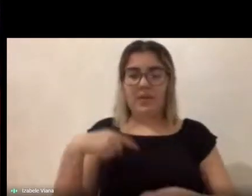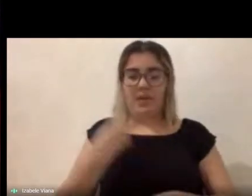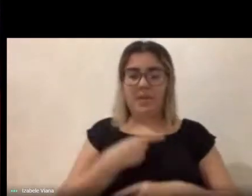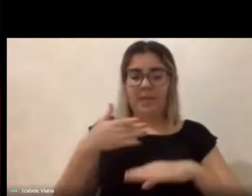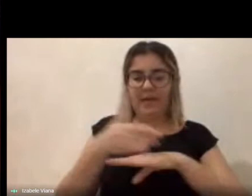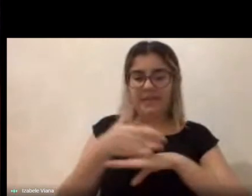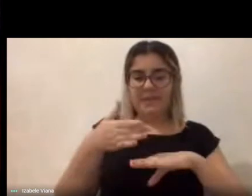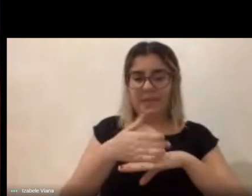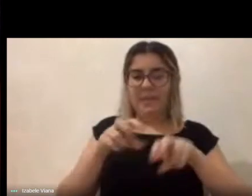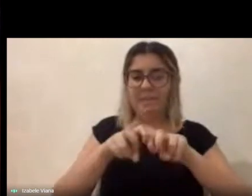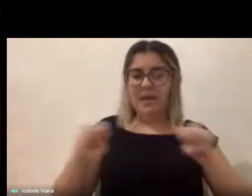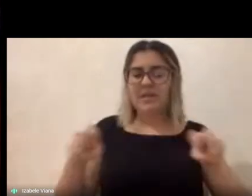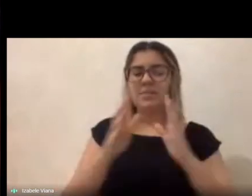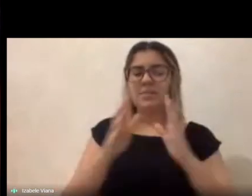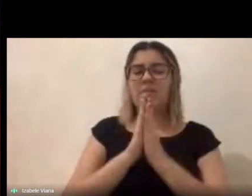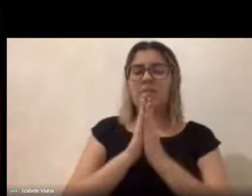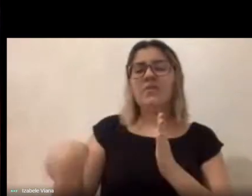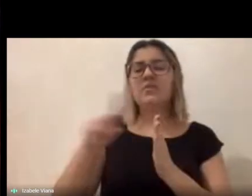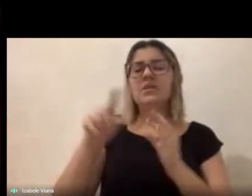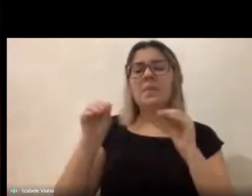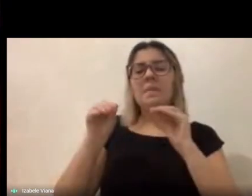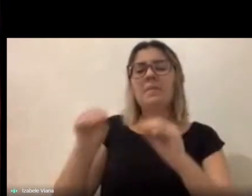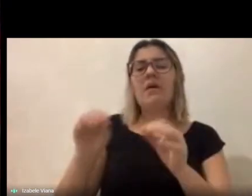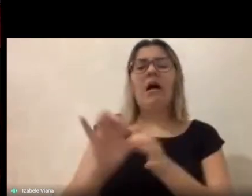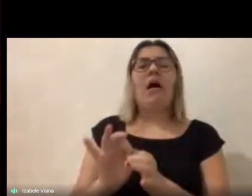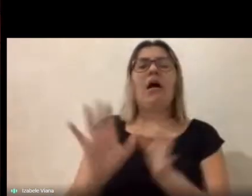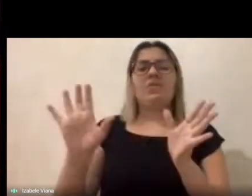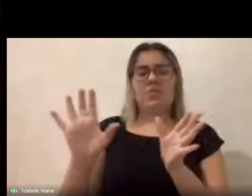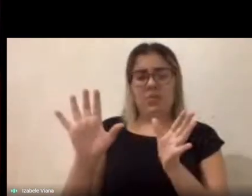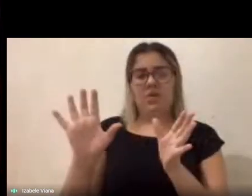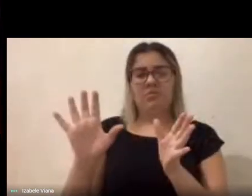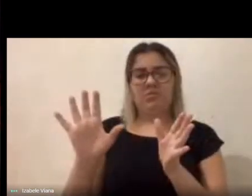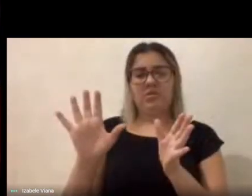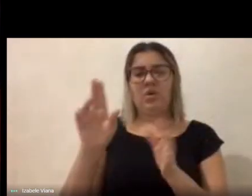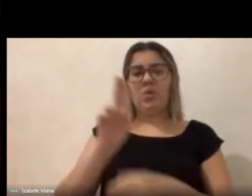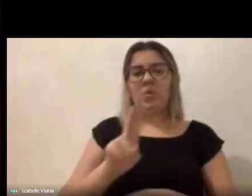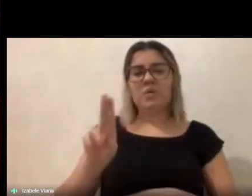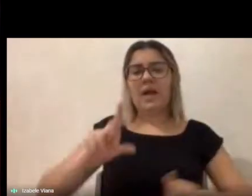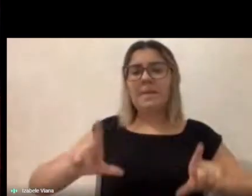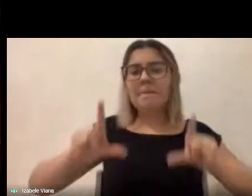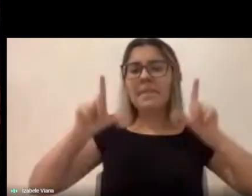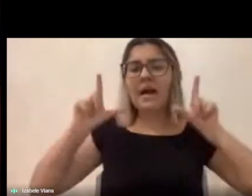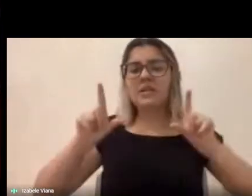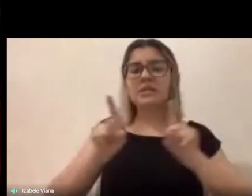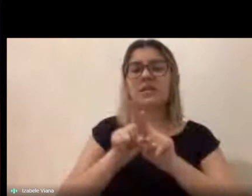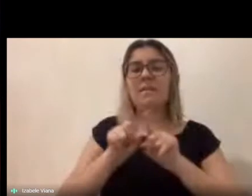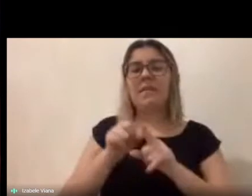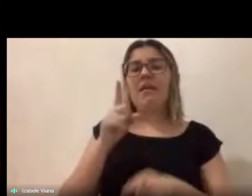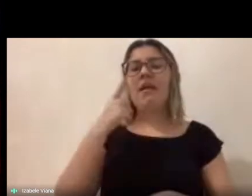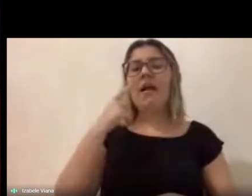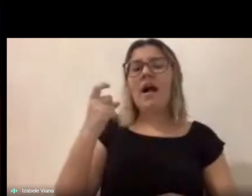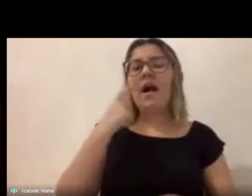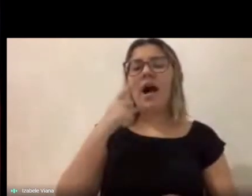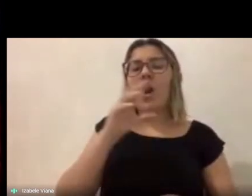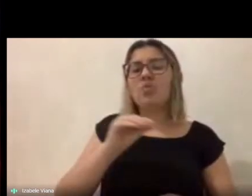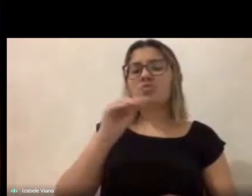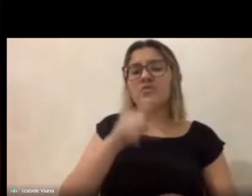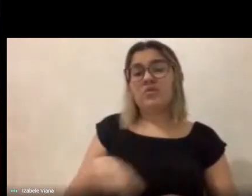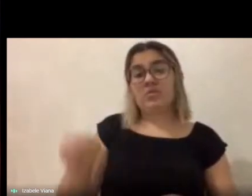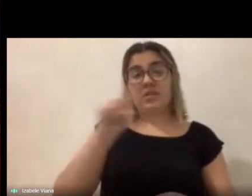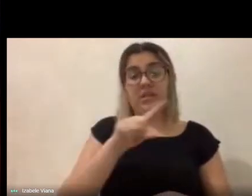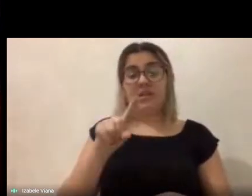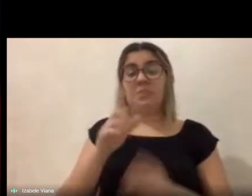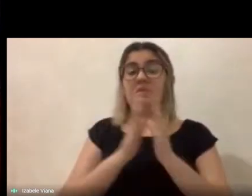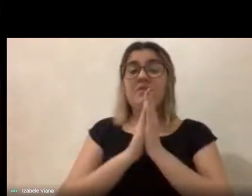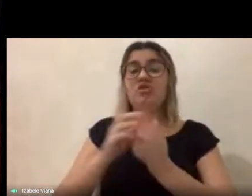da imagem e do áudio de vocês. Aí eu vou pedir que no chat vocês coloquem o nome e sobrenome e dizendo